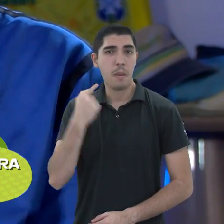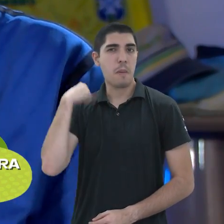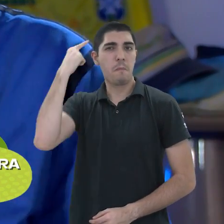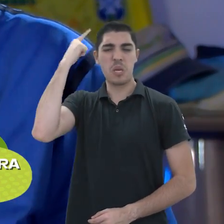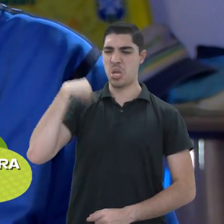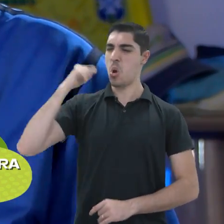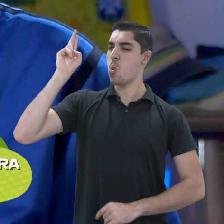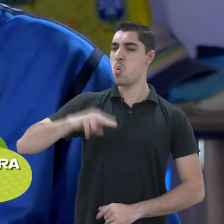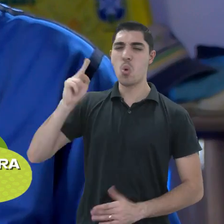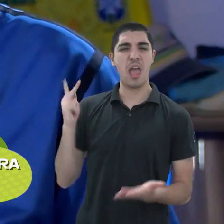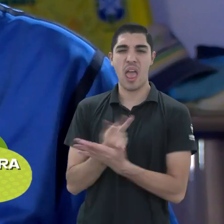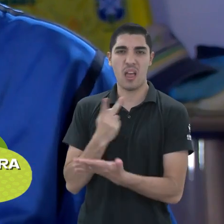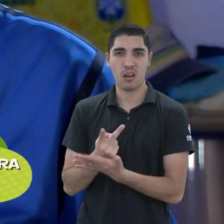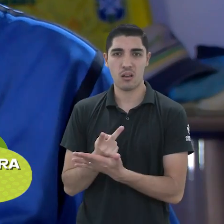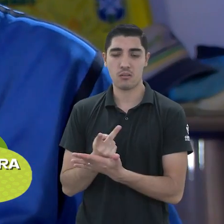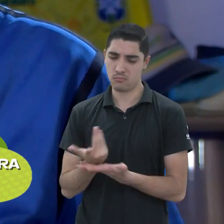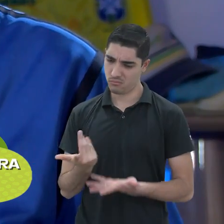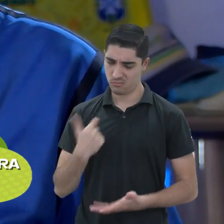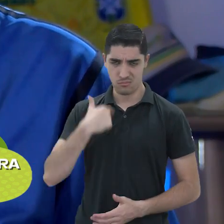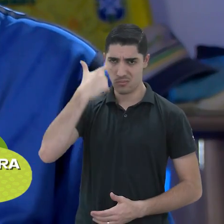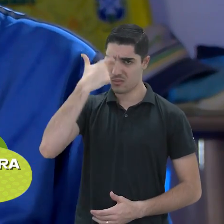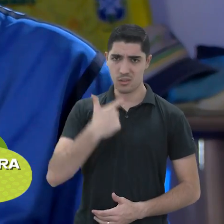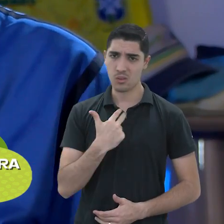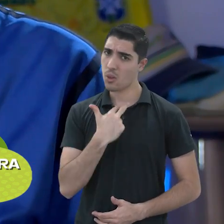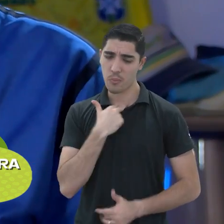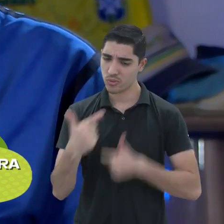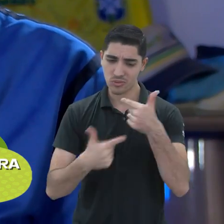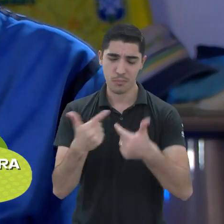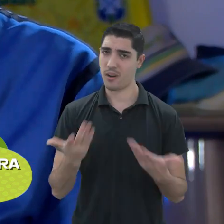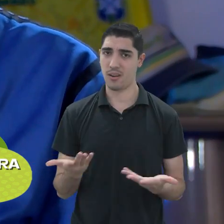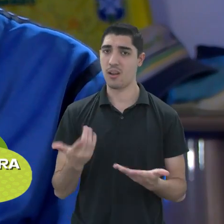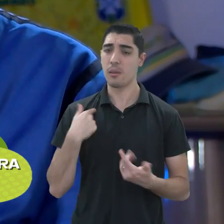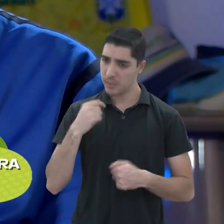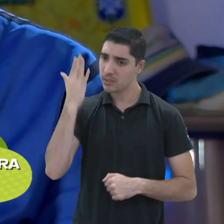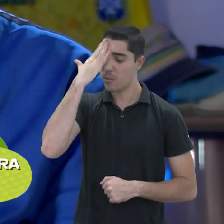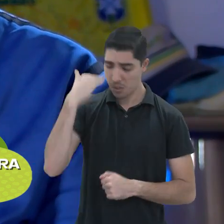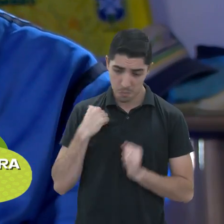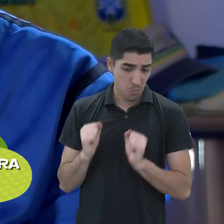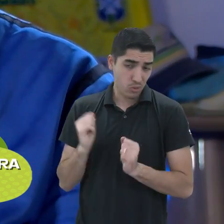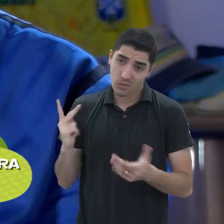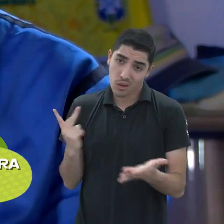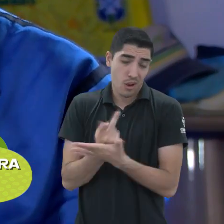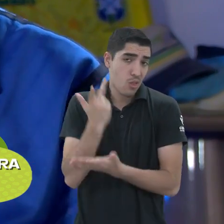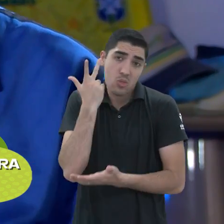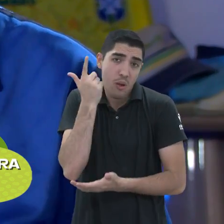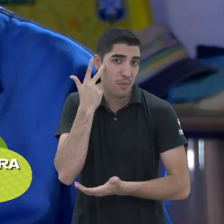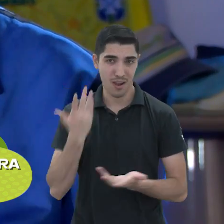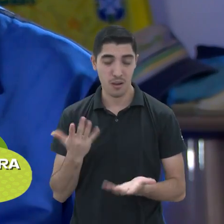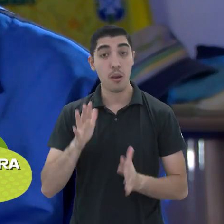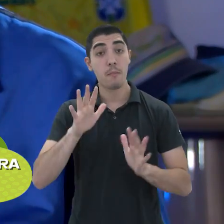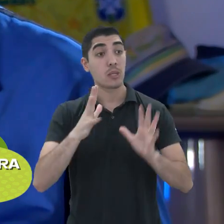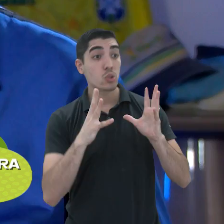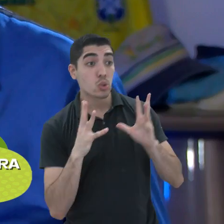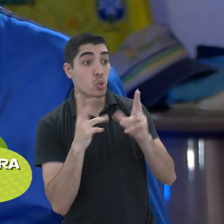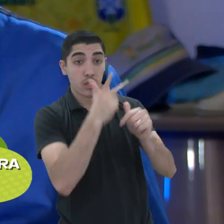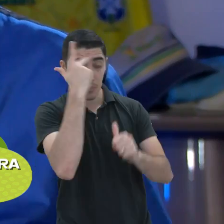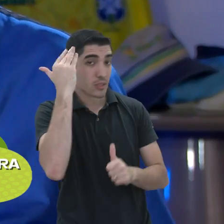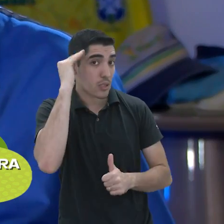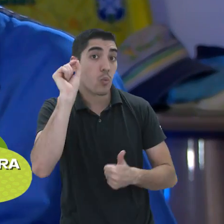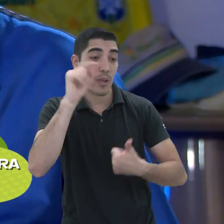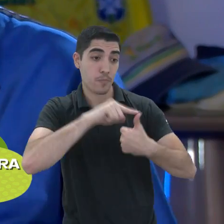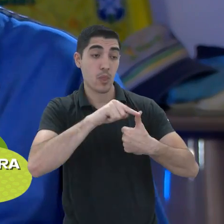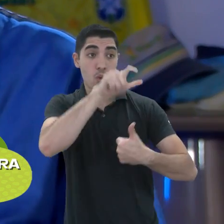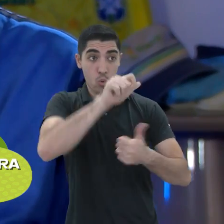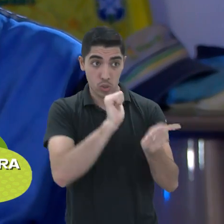ele erra, ele não está preparado para o exercício da função. Agora, os outros têm que entender que o